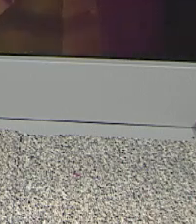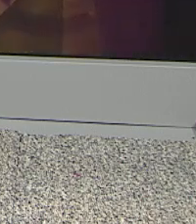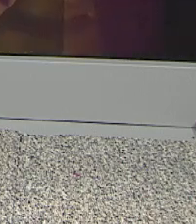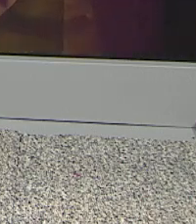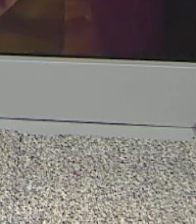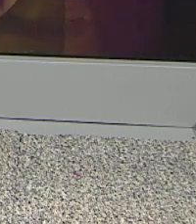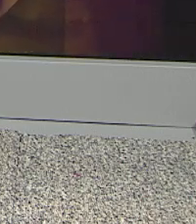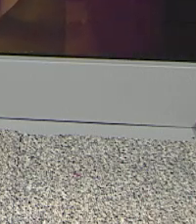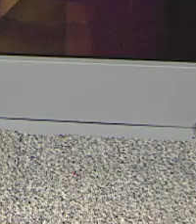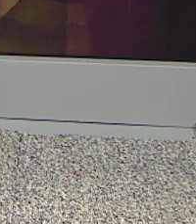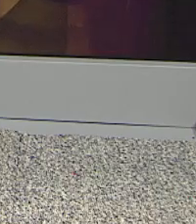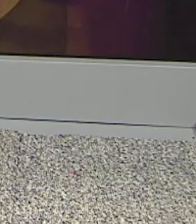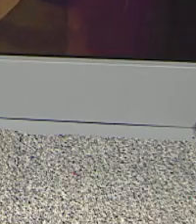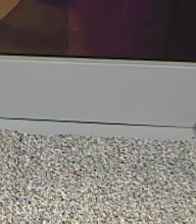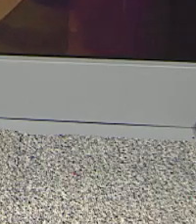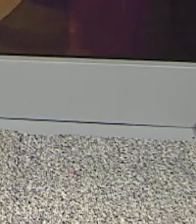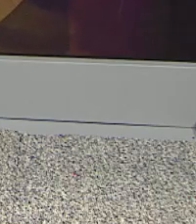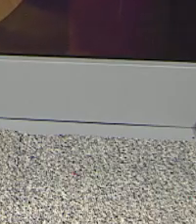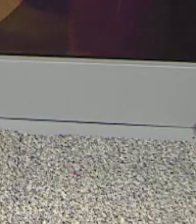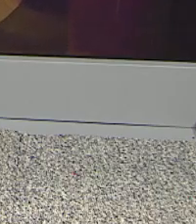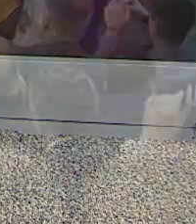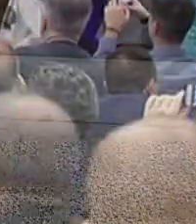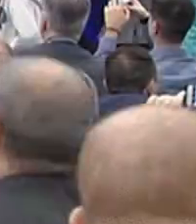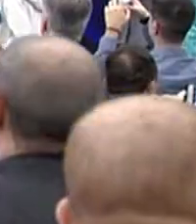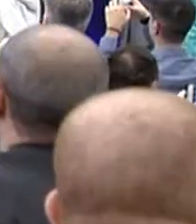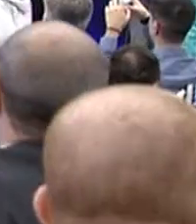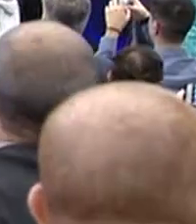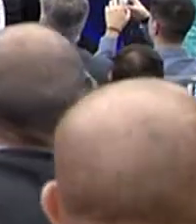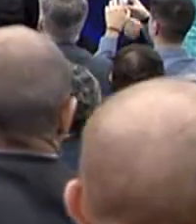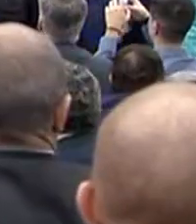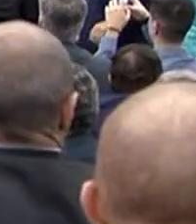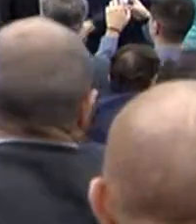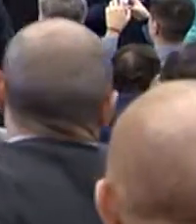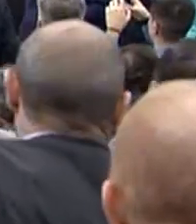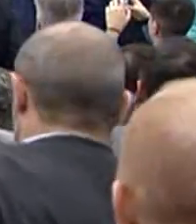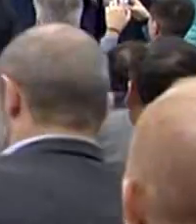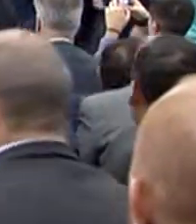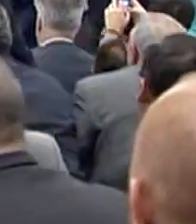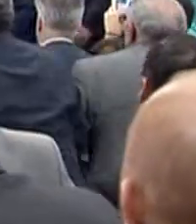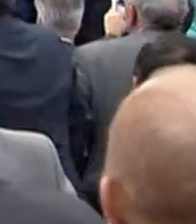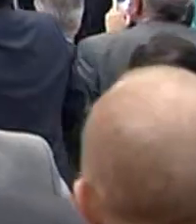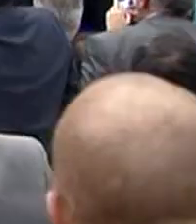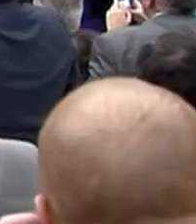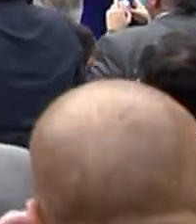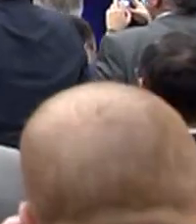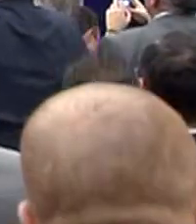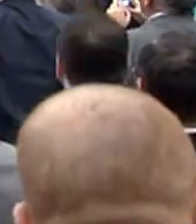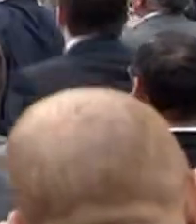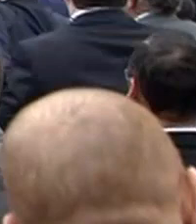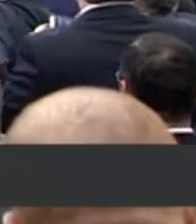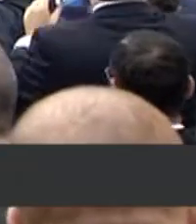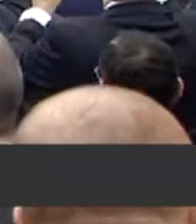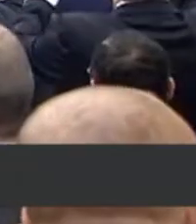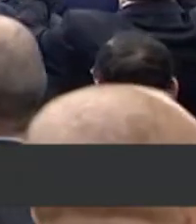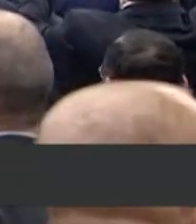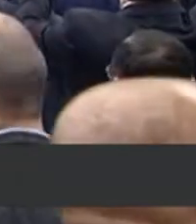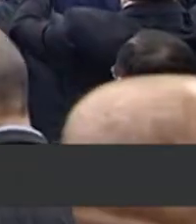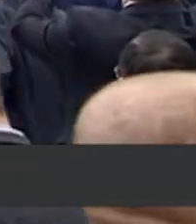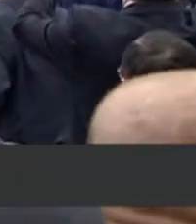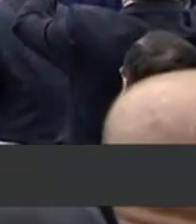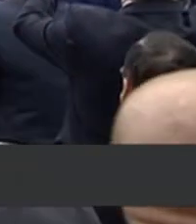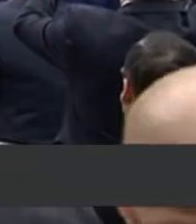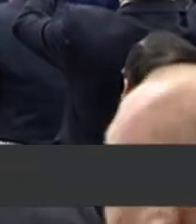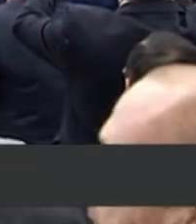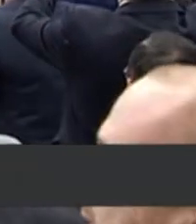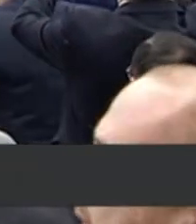do Automóvel em São Paulo. Vamos acompanhar. Estado de São Paulo, OSESP, acompanhado pelo regente titular,